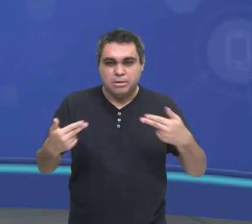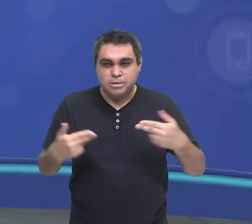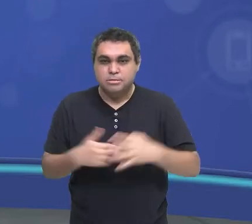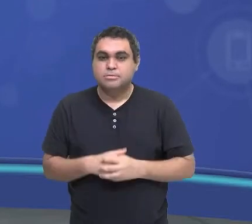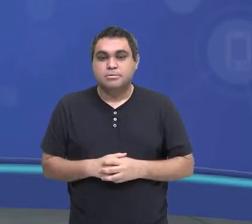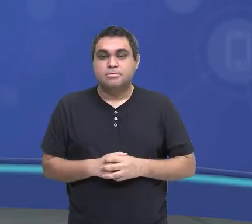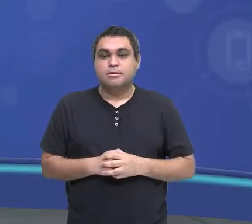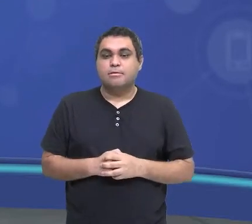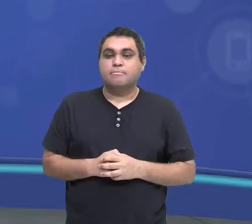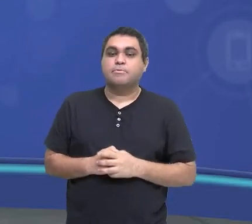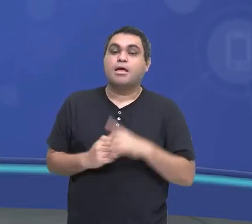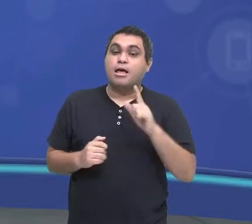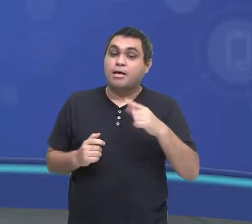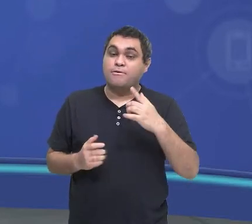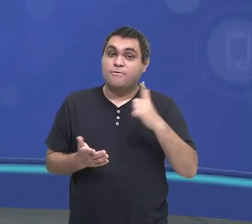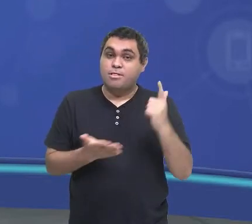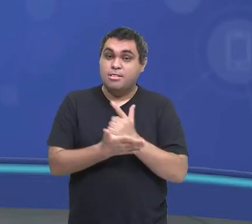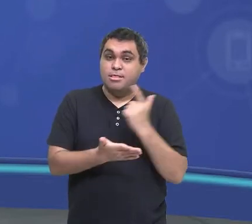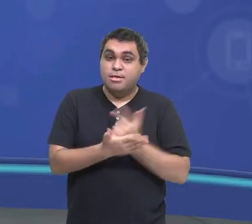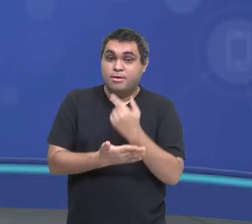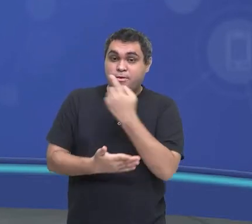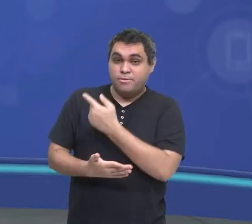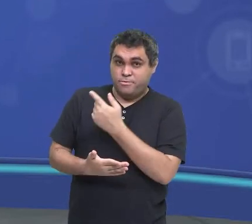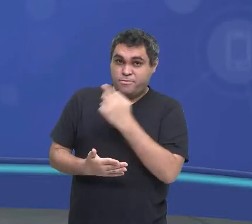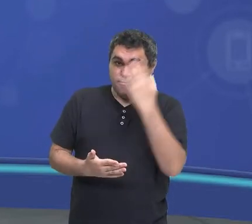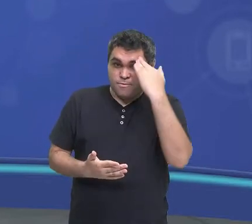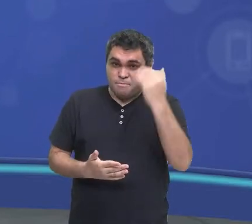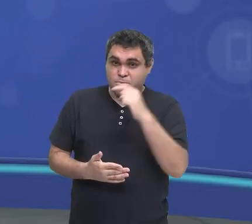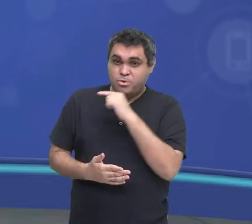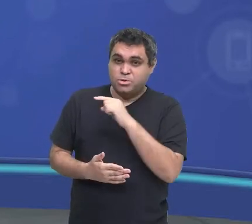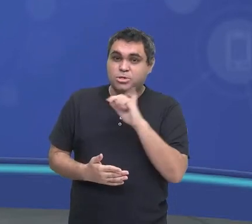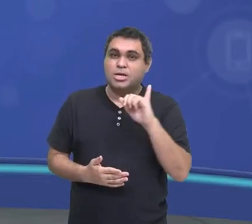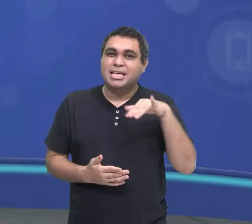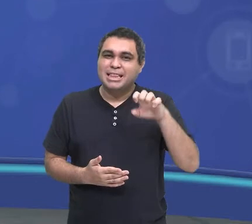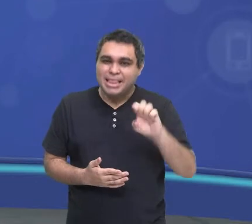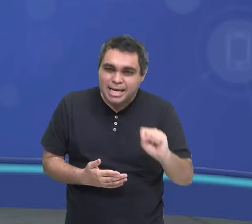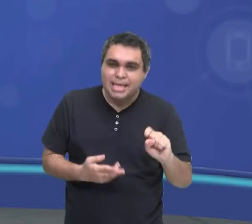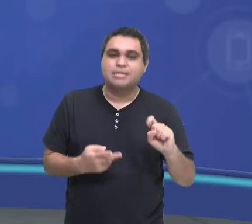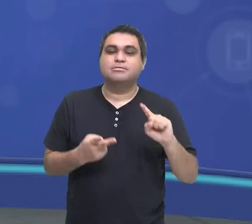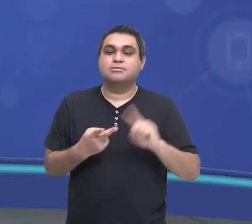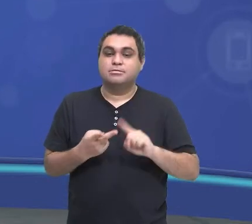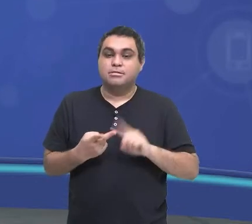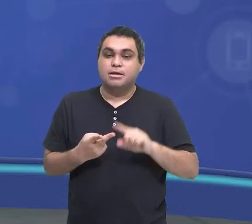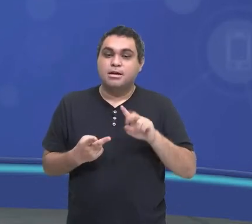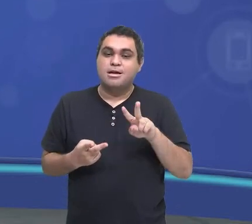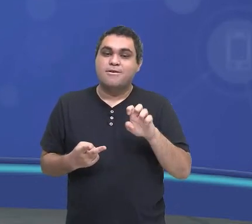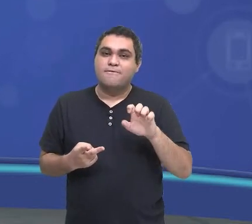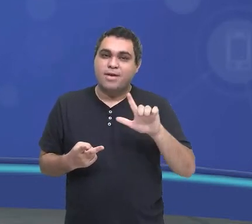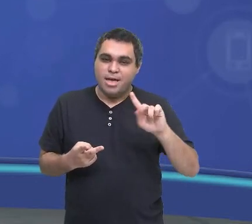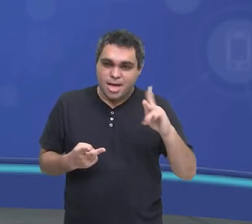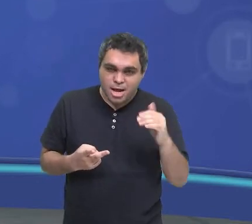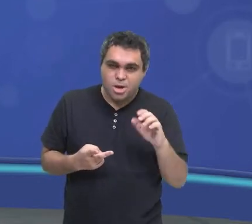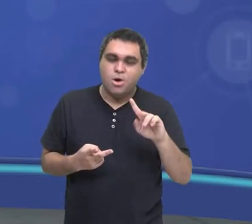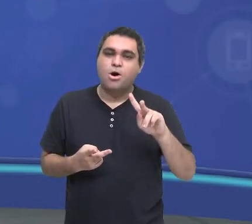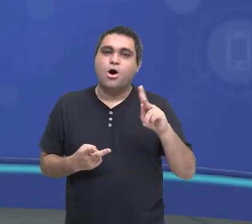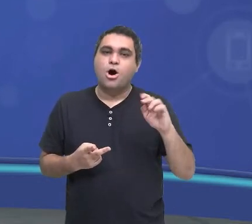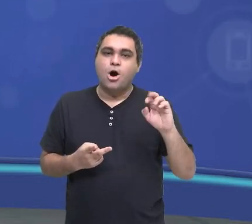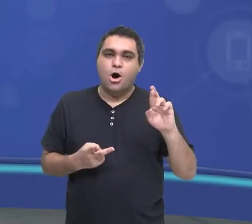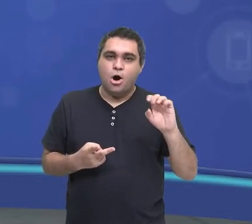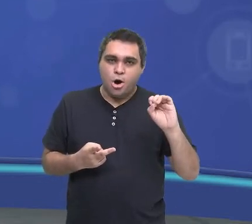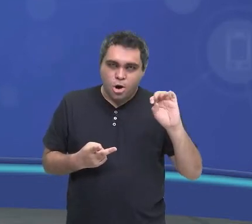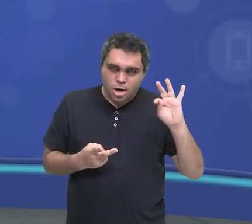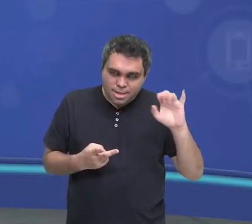Velho da Horta são características, são obras desse tipo de texto, ok? Muito bem, falamos então